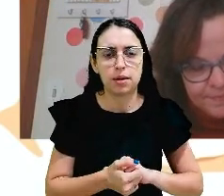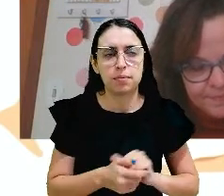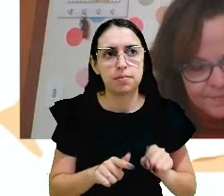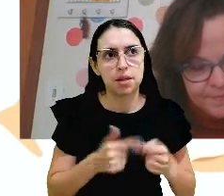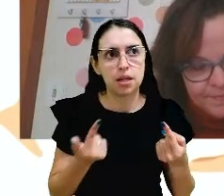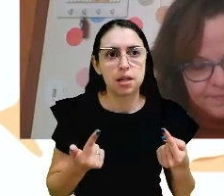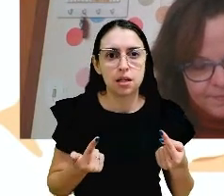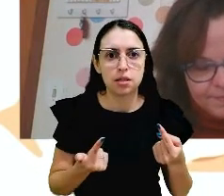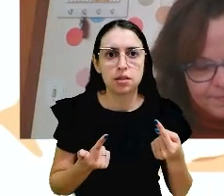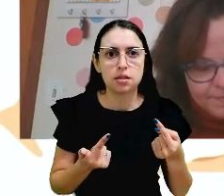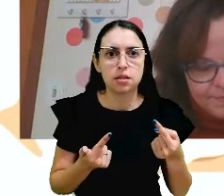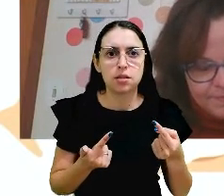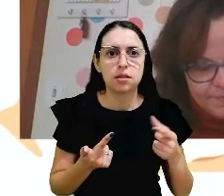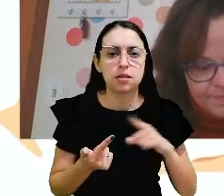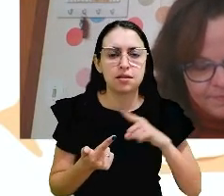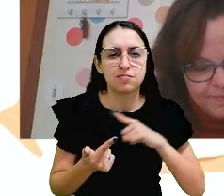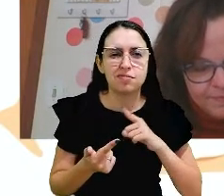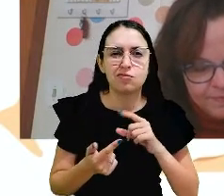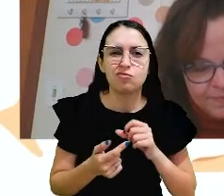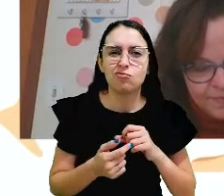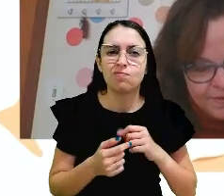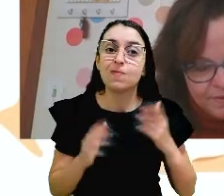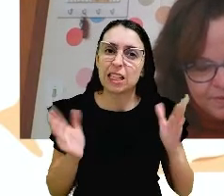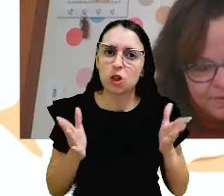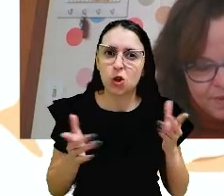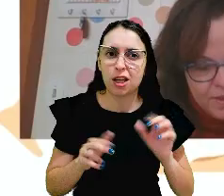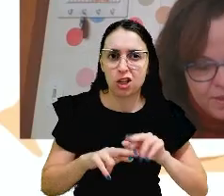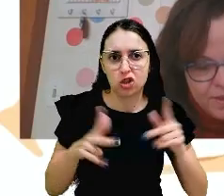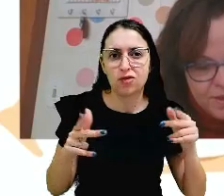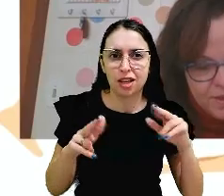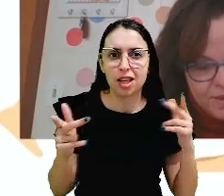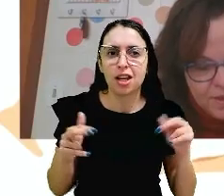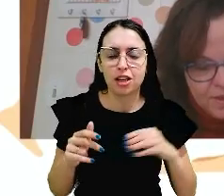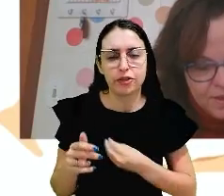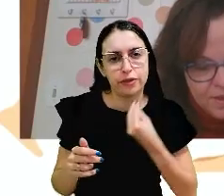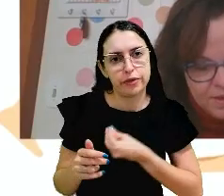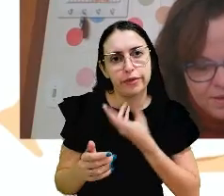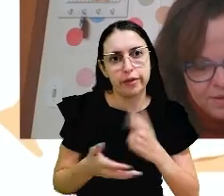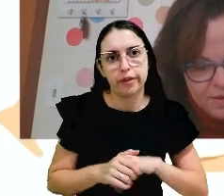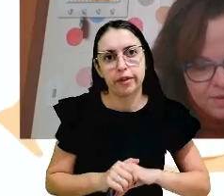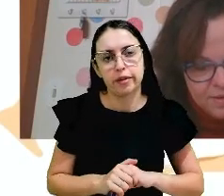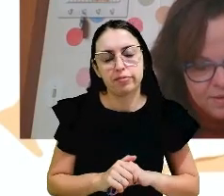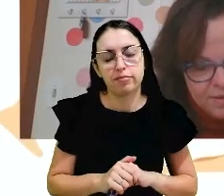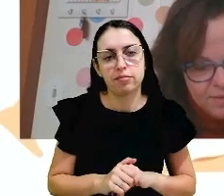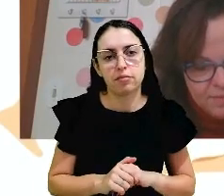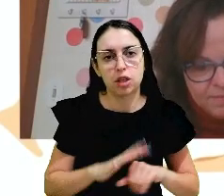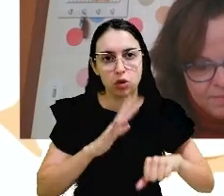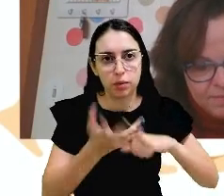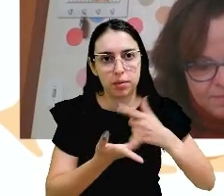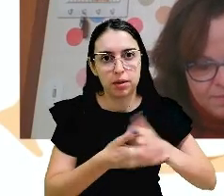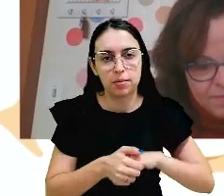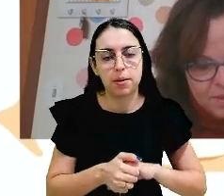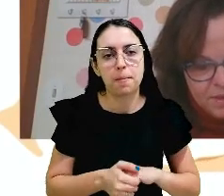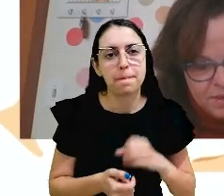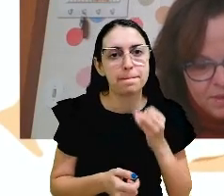gente estamos lidando com um momento diferente de nossas vidas, né? Bem, eu vou falar